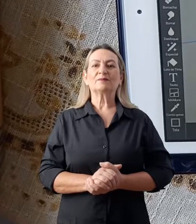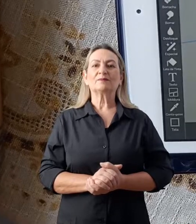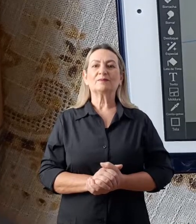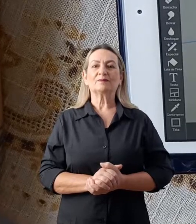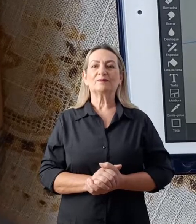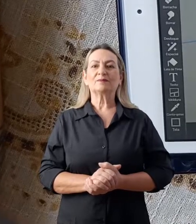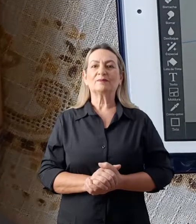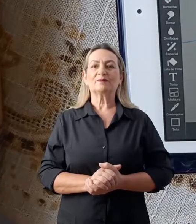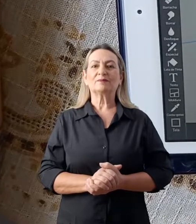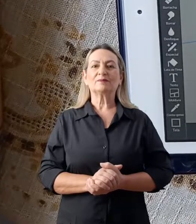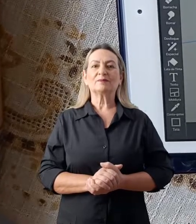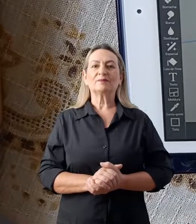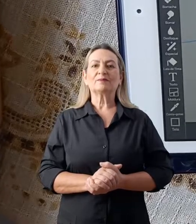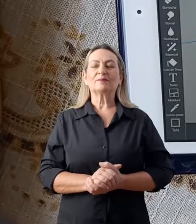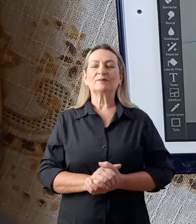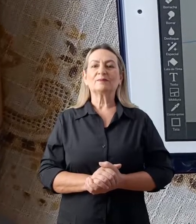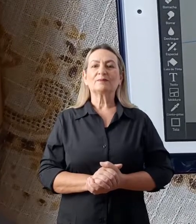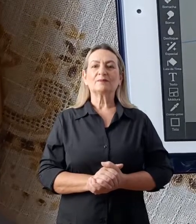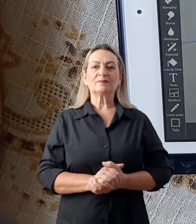Entende?